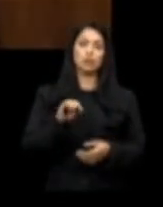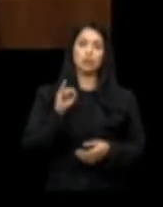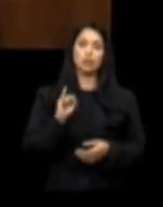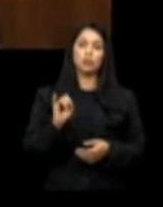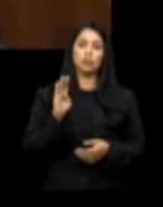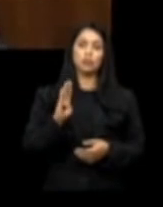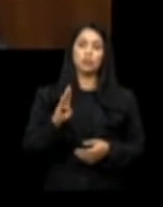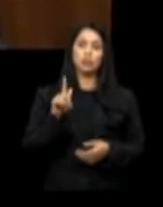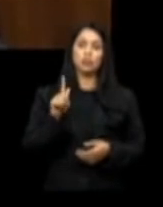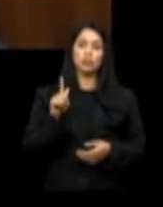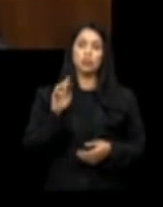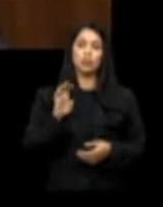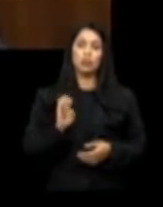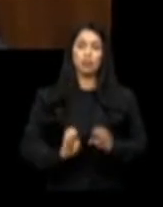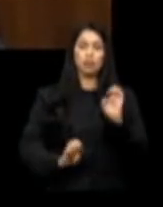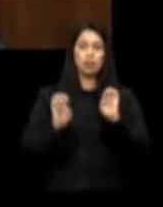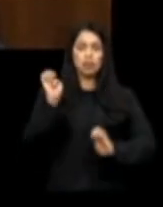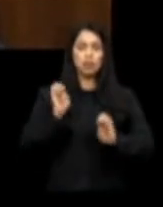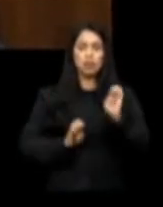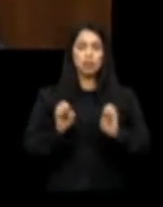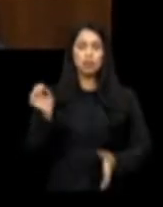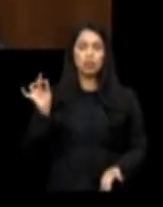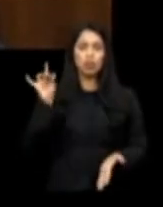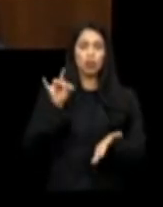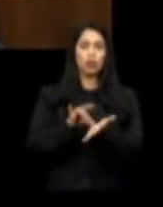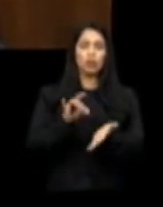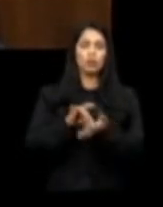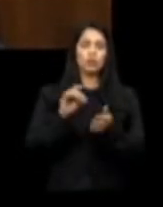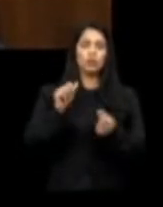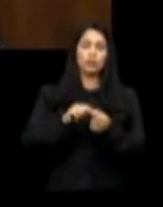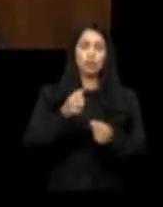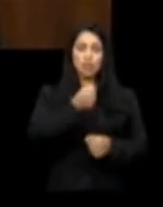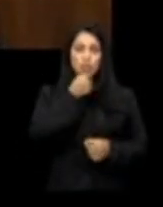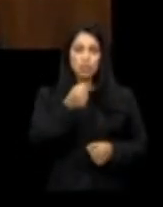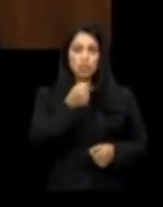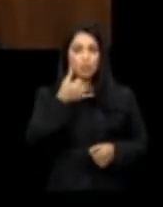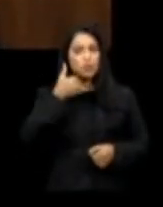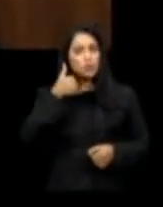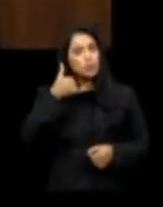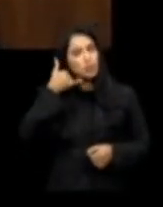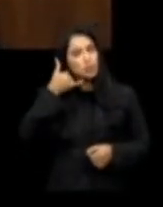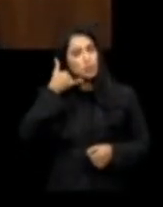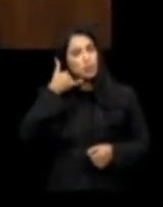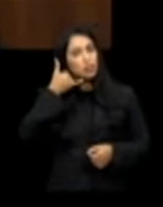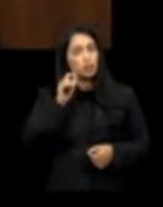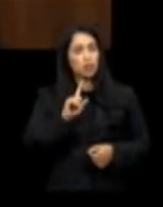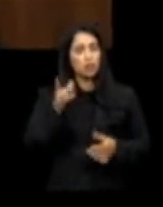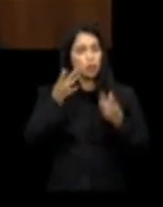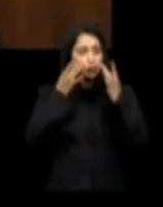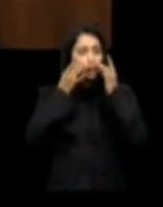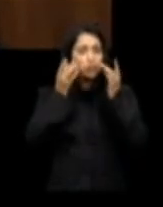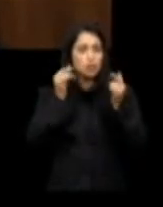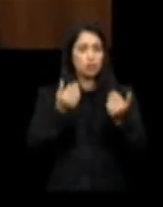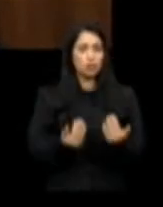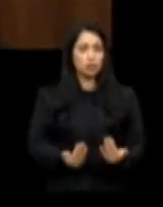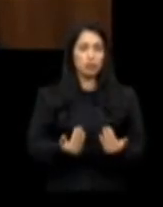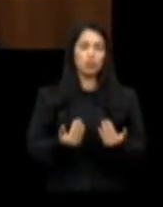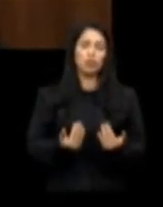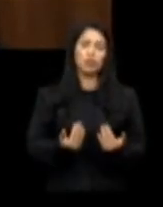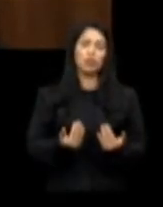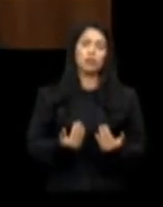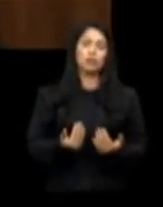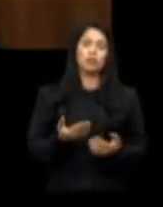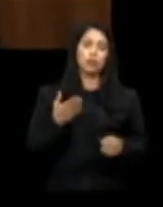para a produção estatística oficial, com o objetivo de realizar entrevistas em caráter não presencial no âmbito de